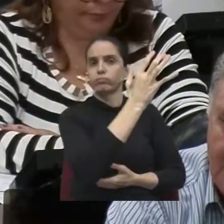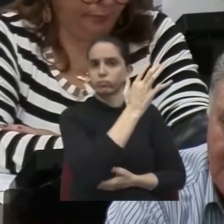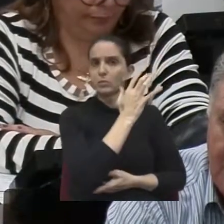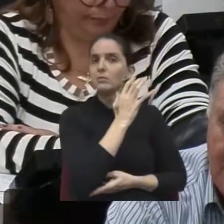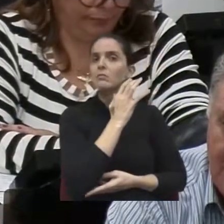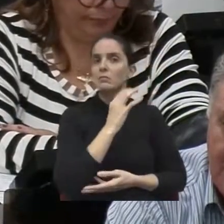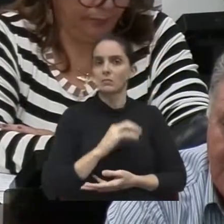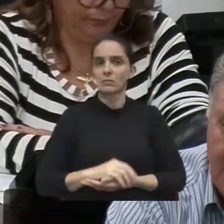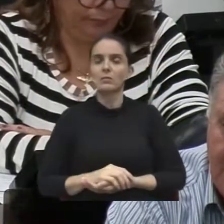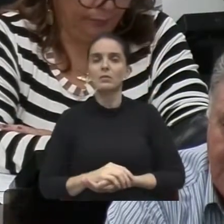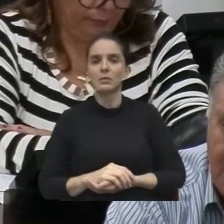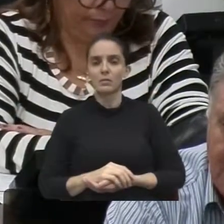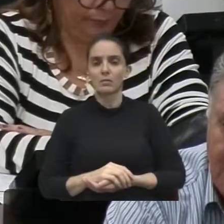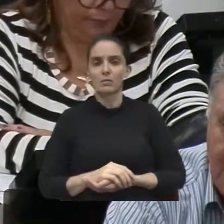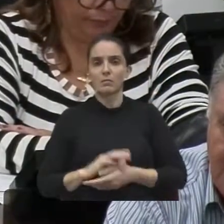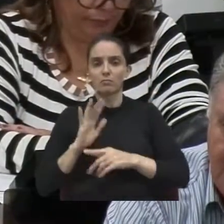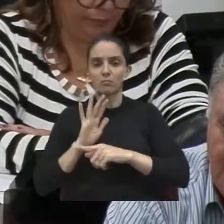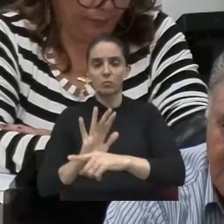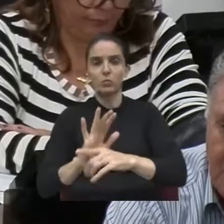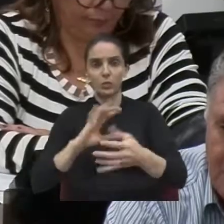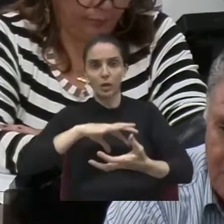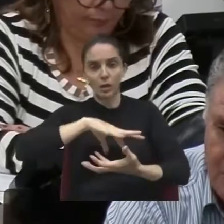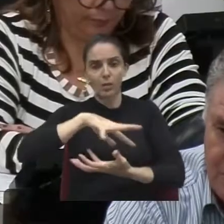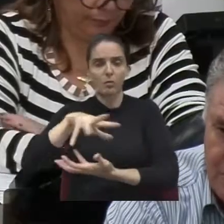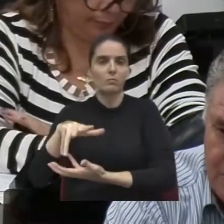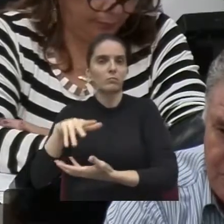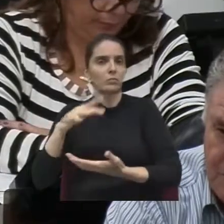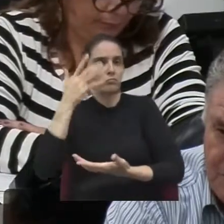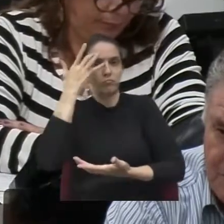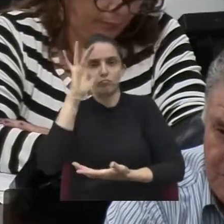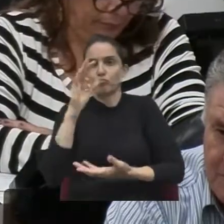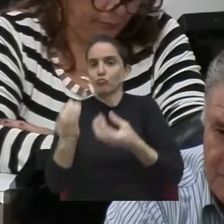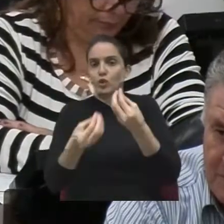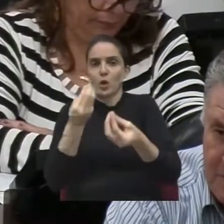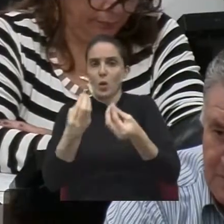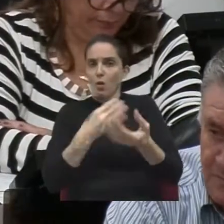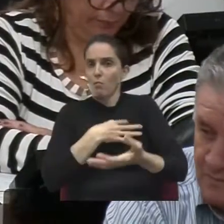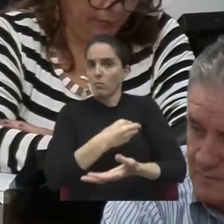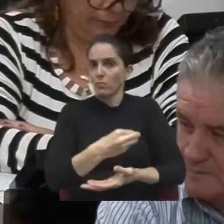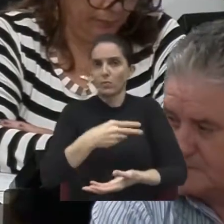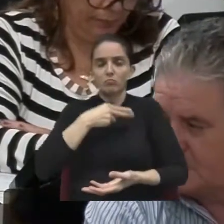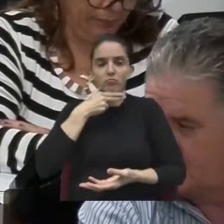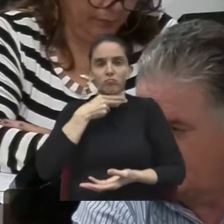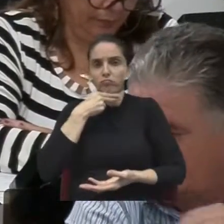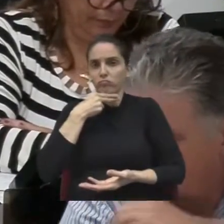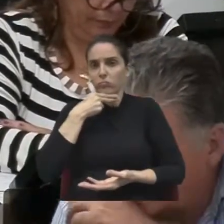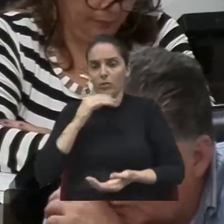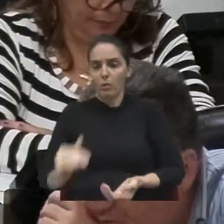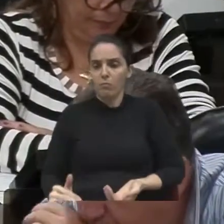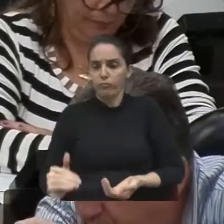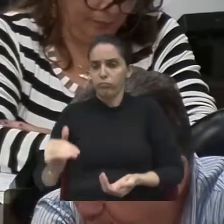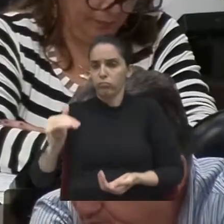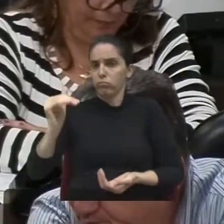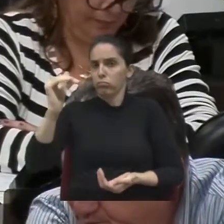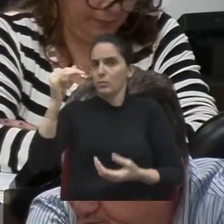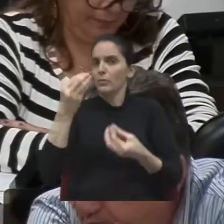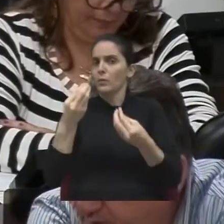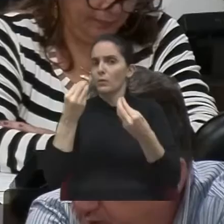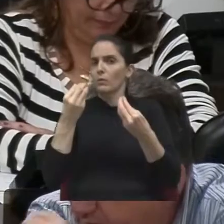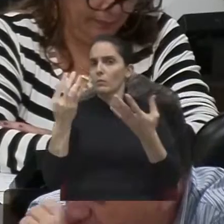senão, eu não sei como é que os nossos filhos e netos vão crescer, né? Porque se nós